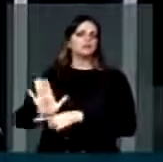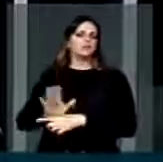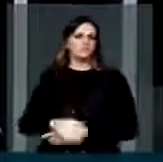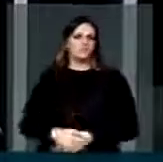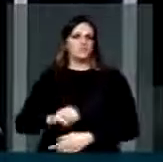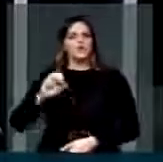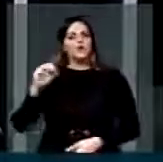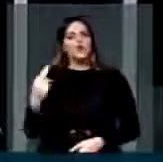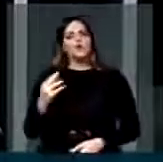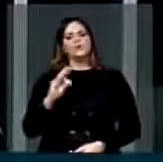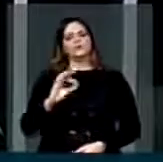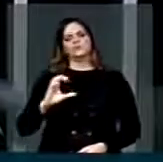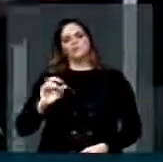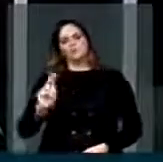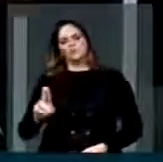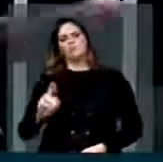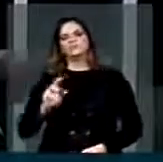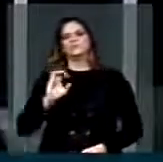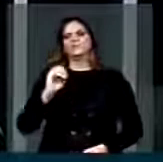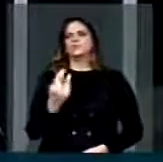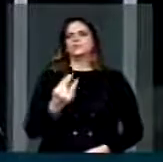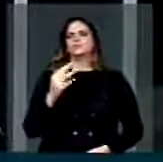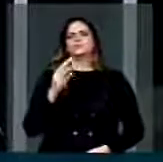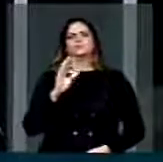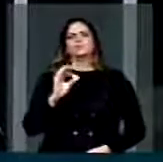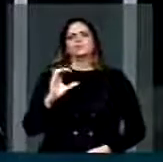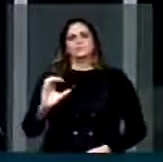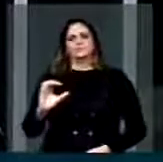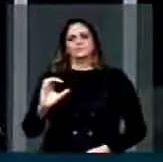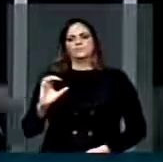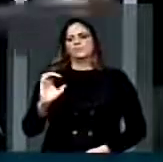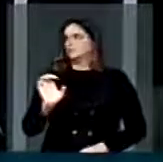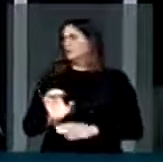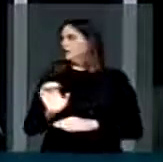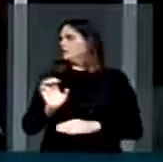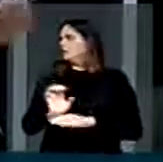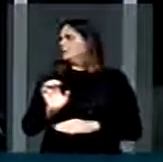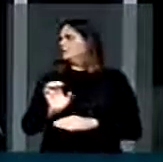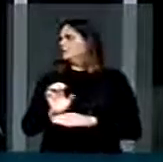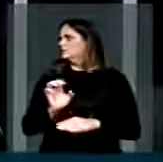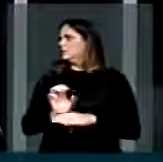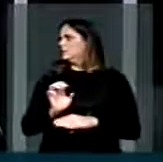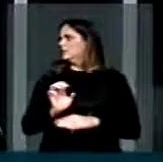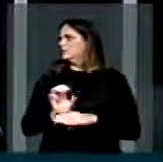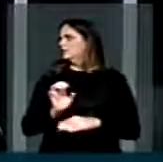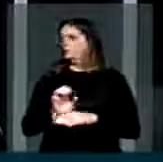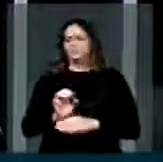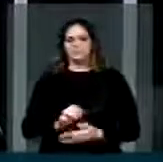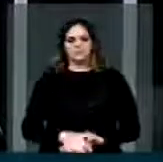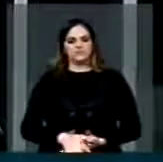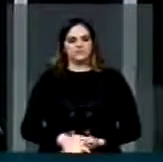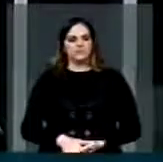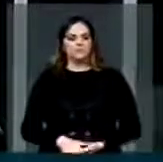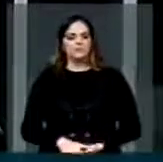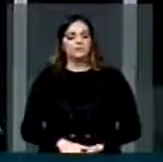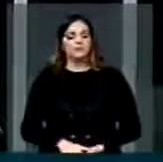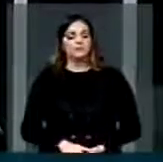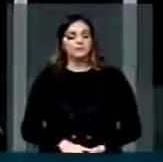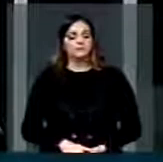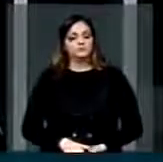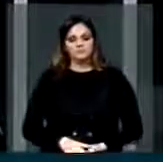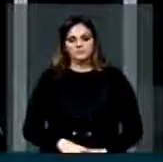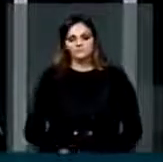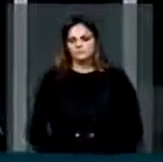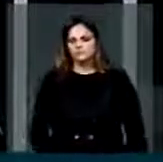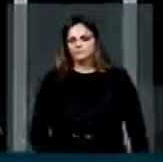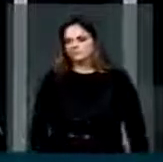de tribunais de contas de Estado que tiver um filho ou uma filha ou um parente até o 2º grau, como